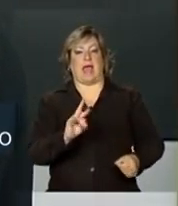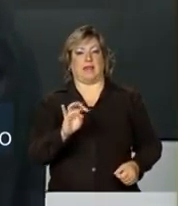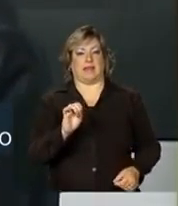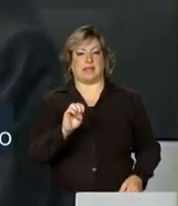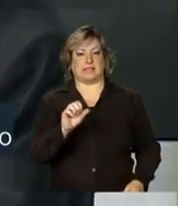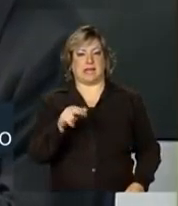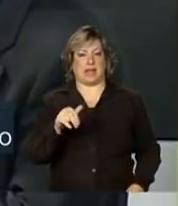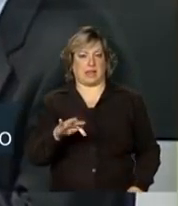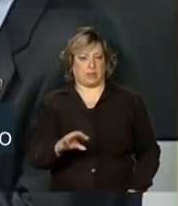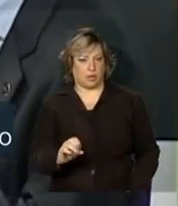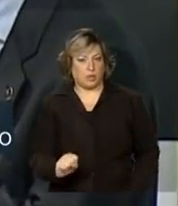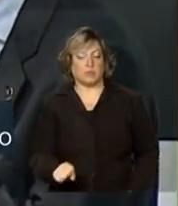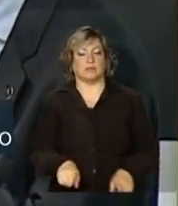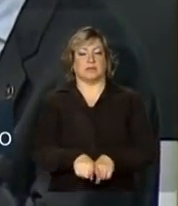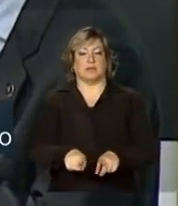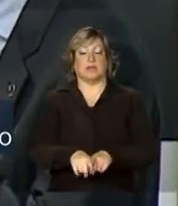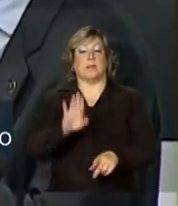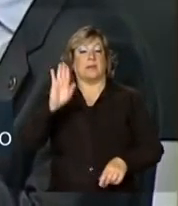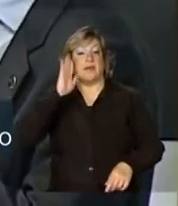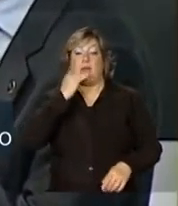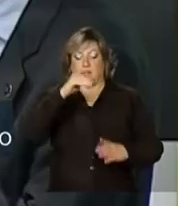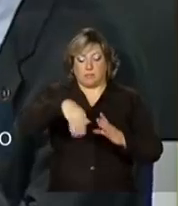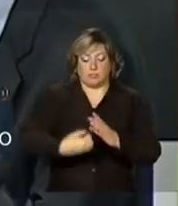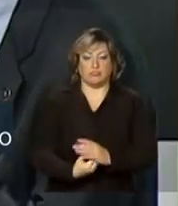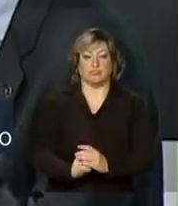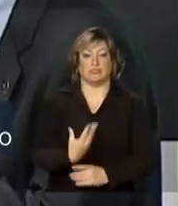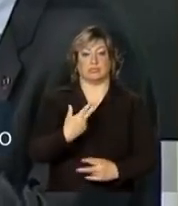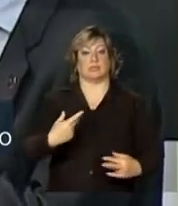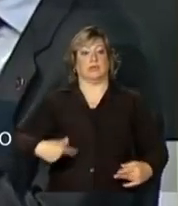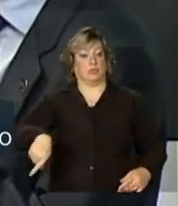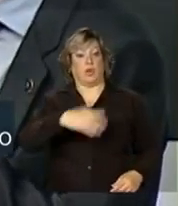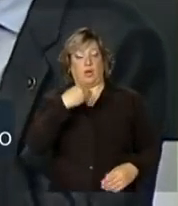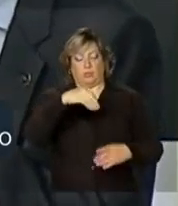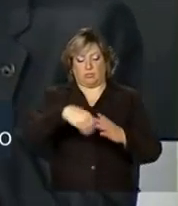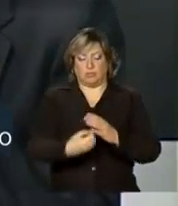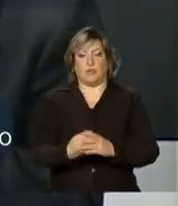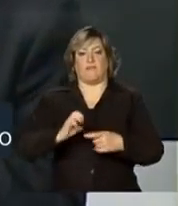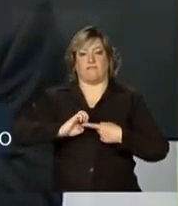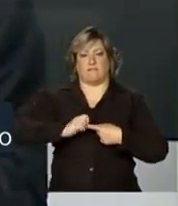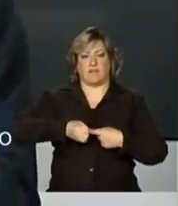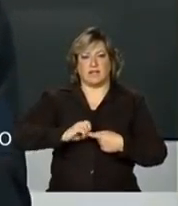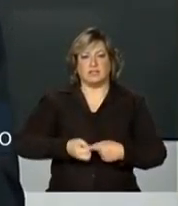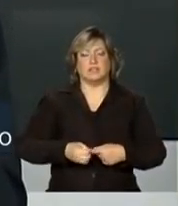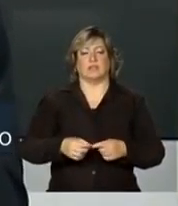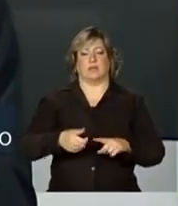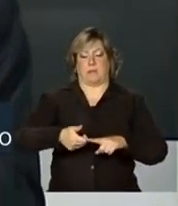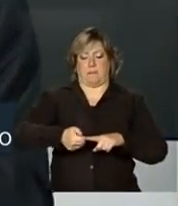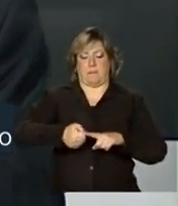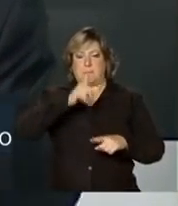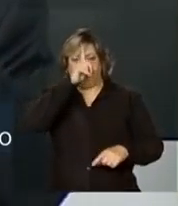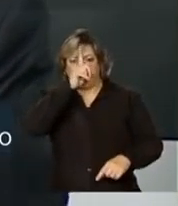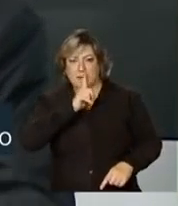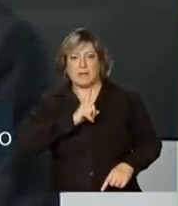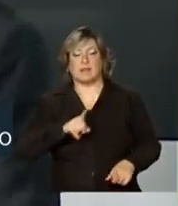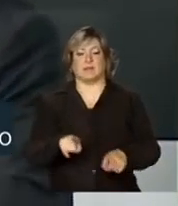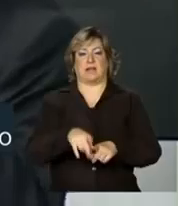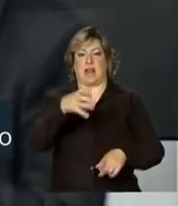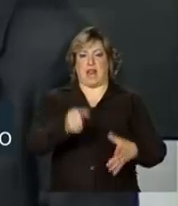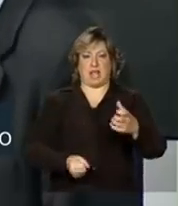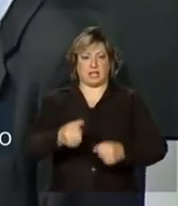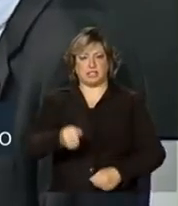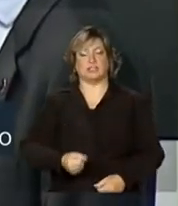temas, mas elas produzem alimento. Elas são produtoras de alimento, elas produzem o feijão, elas produzem o milho, elas produzem o leite,